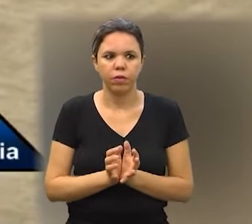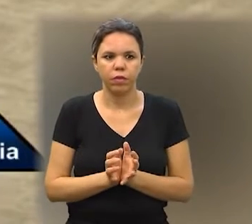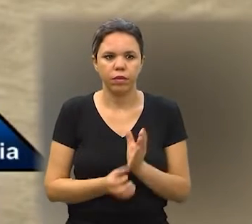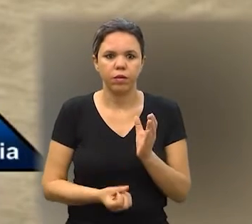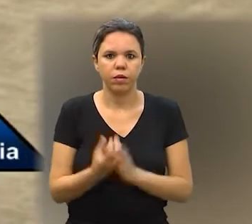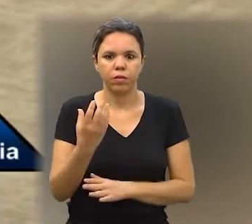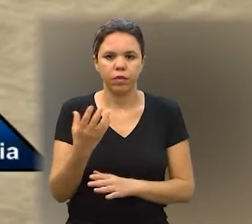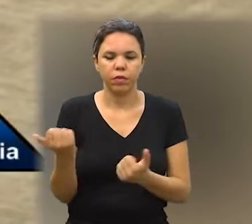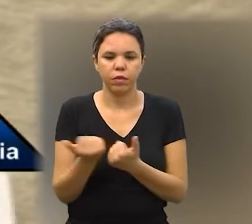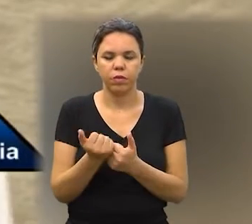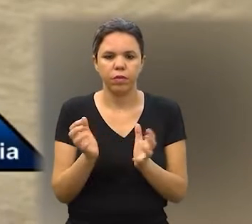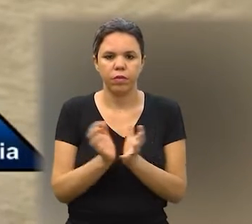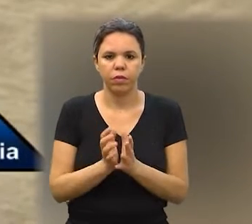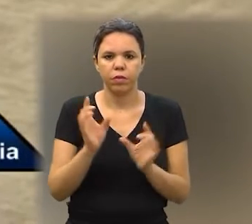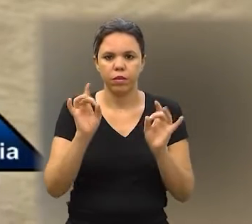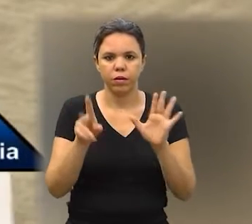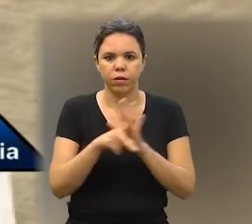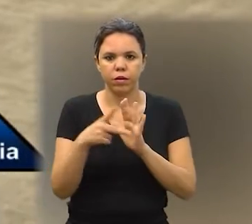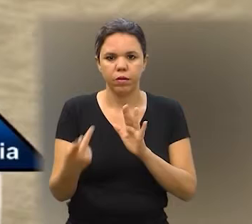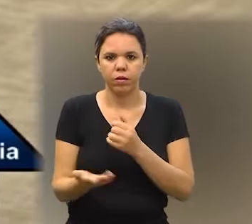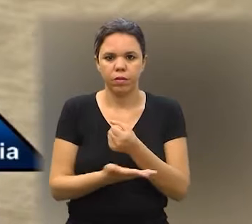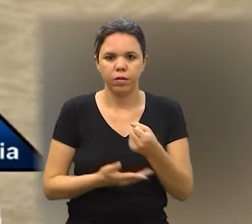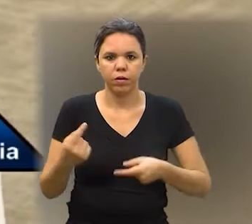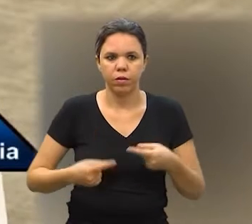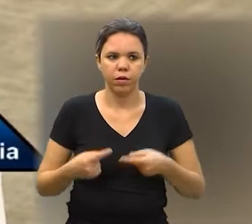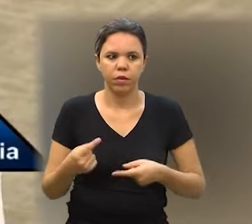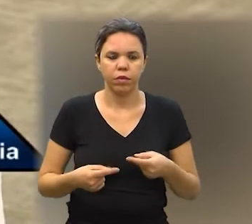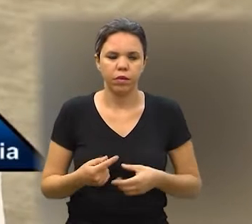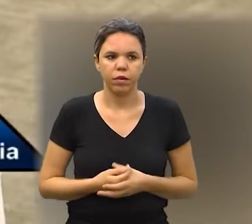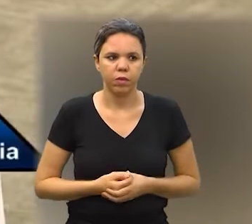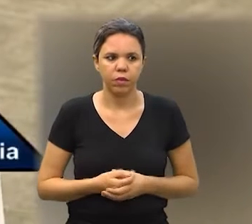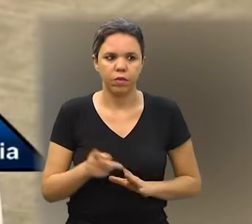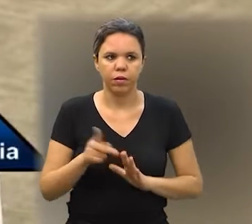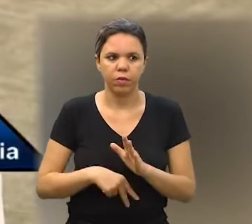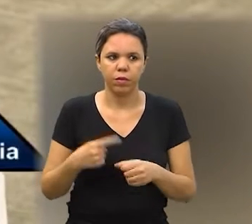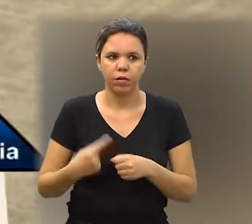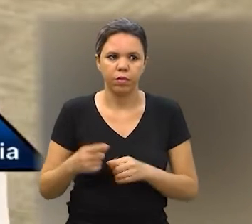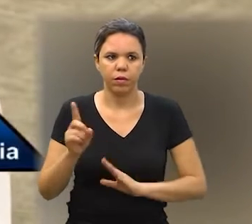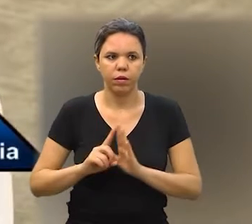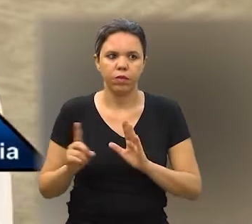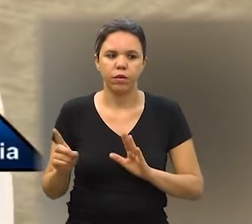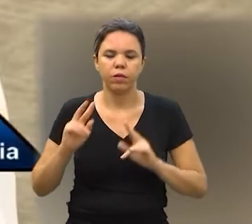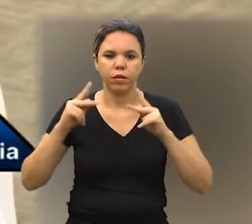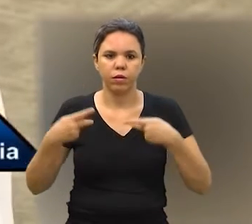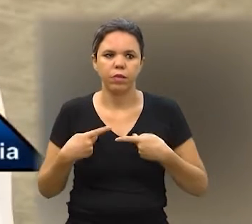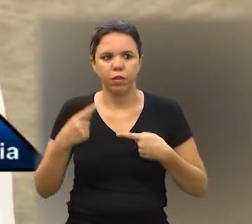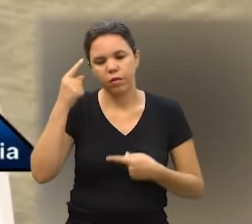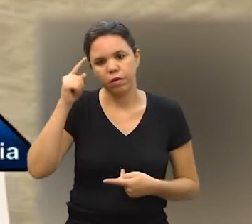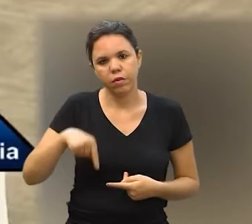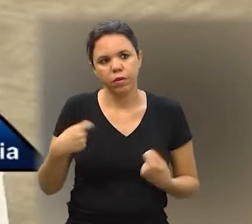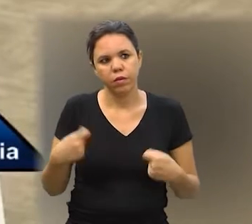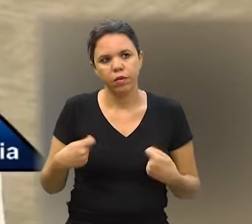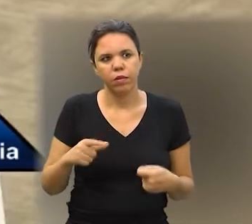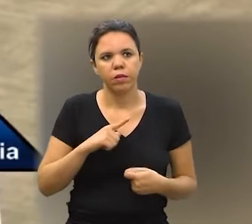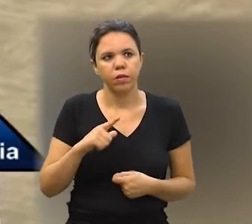comissão. A gente criou uma subcomissão específica para discutir o Plano Municipal de Direitos Humanos, porque a gente tem a ideia de que é